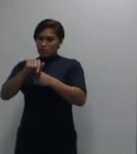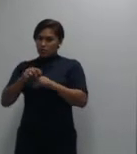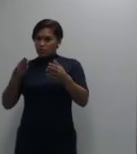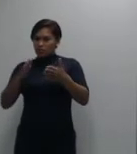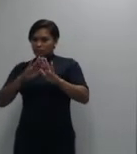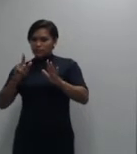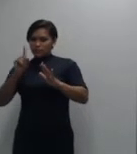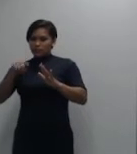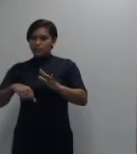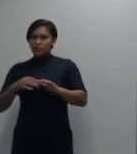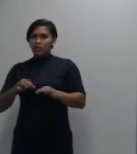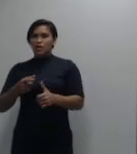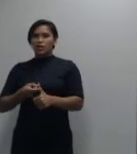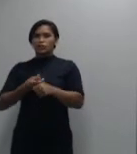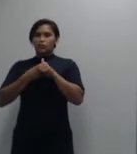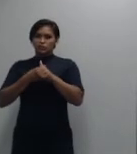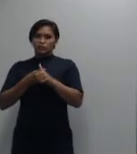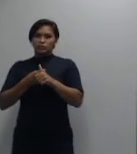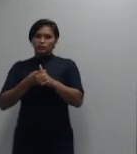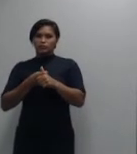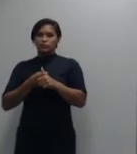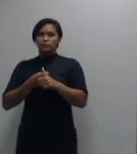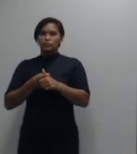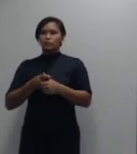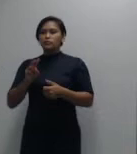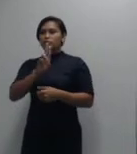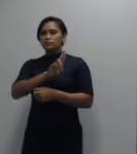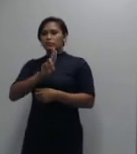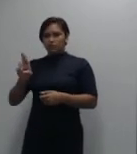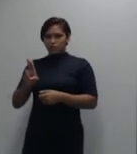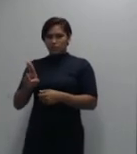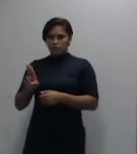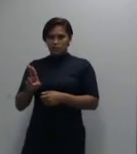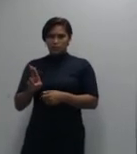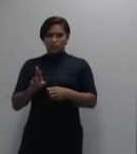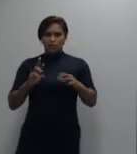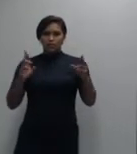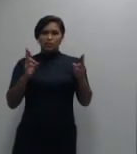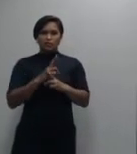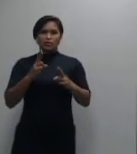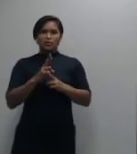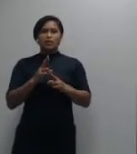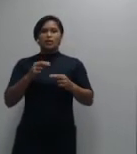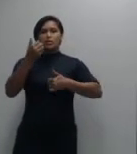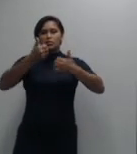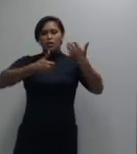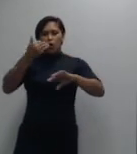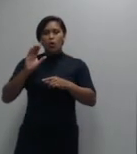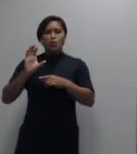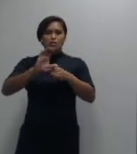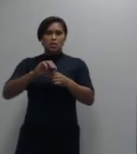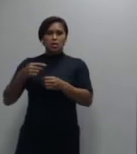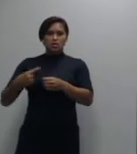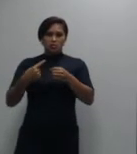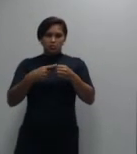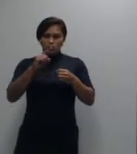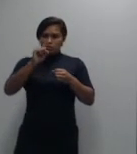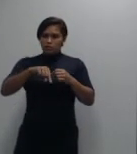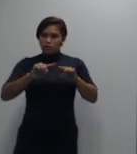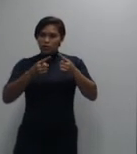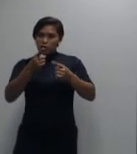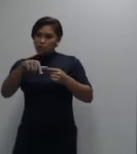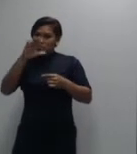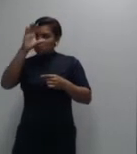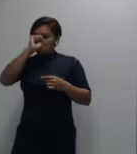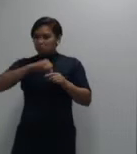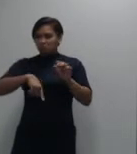e suspendendo a nomeação com relação aos novos Conselheiros do município no entanto entende o